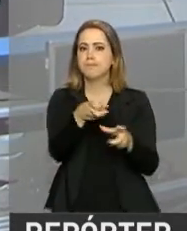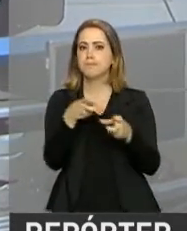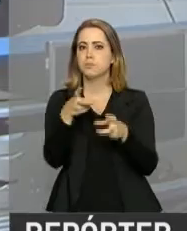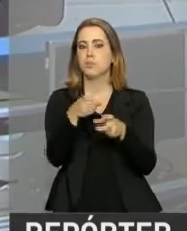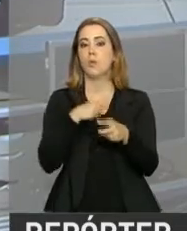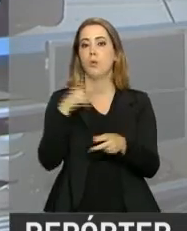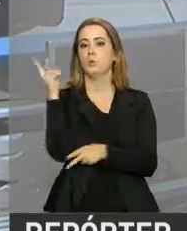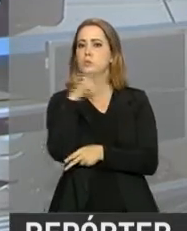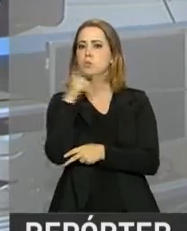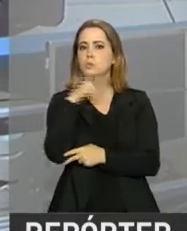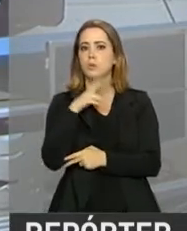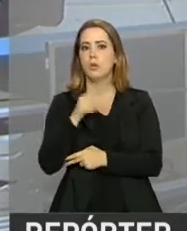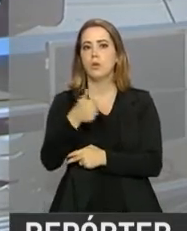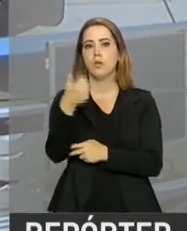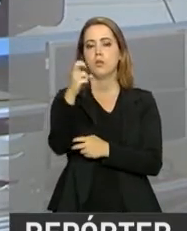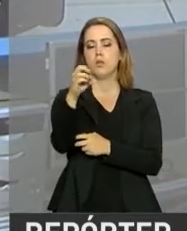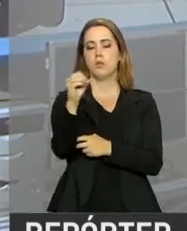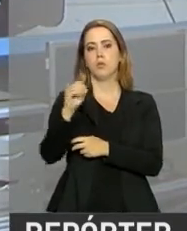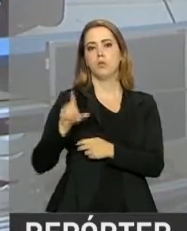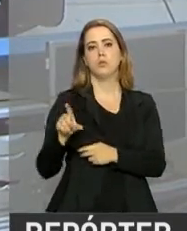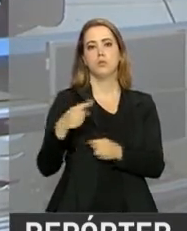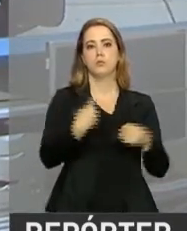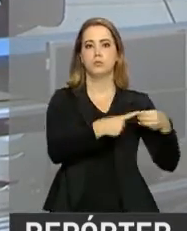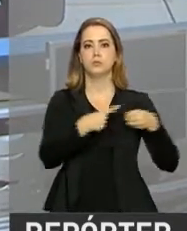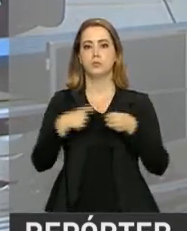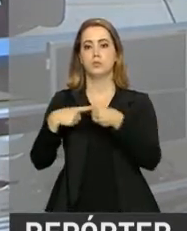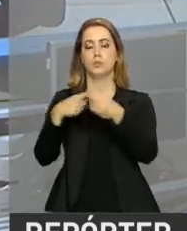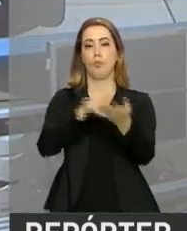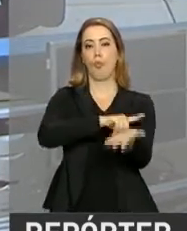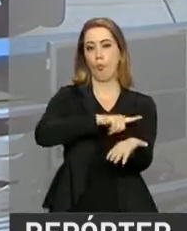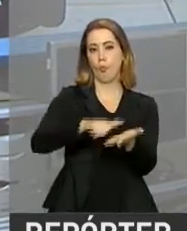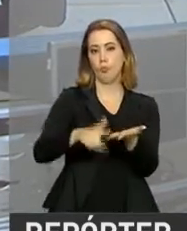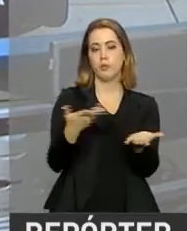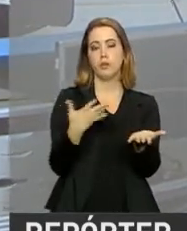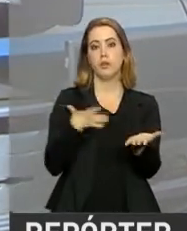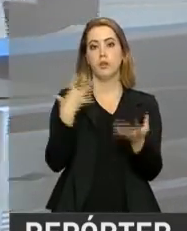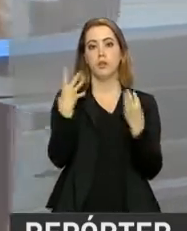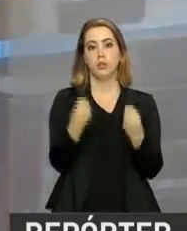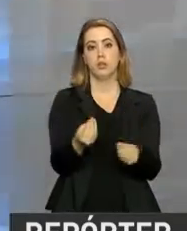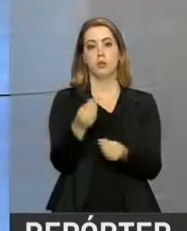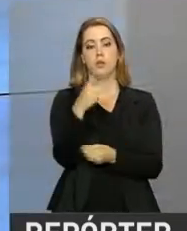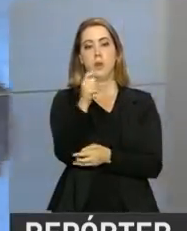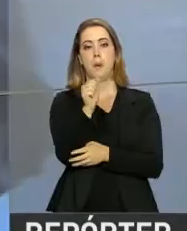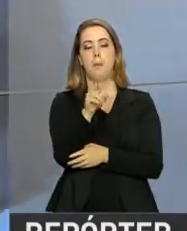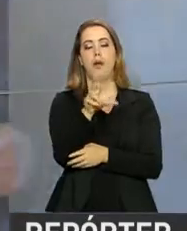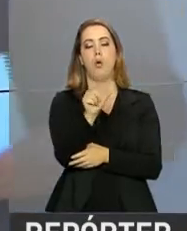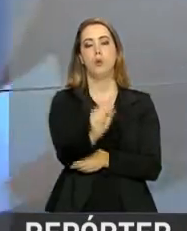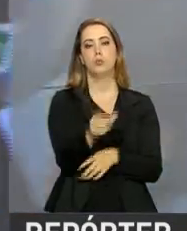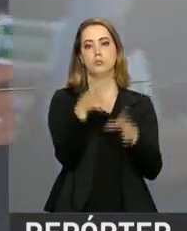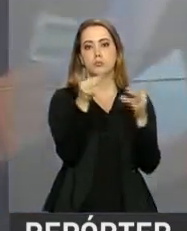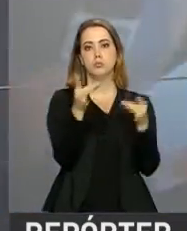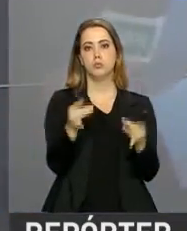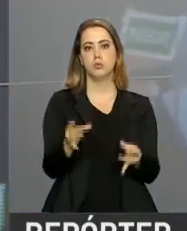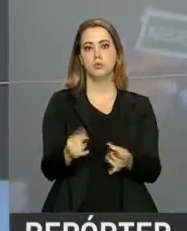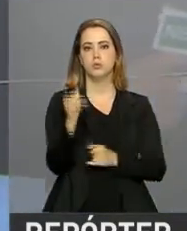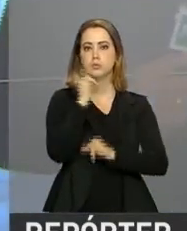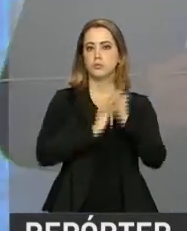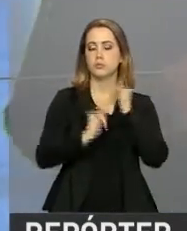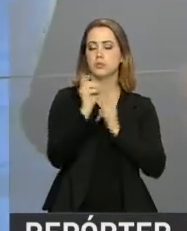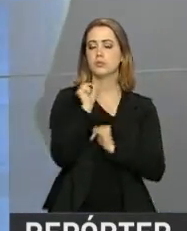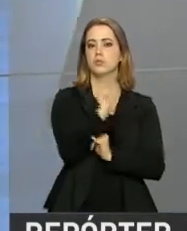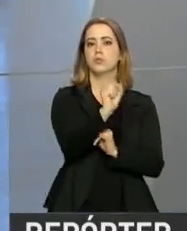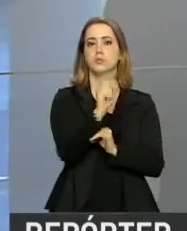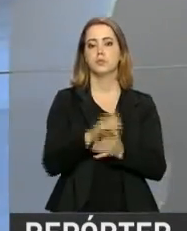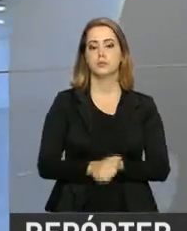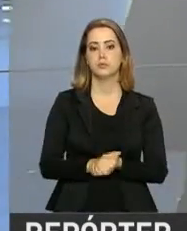emergência em mais de 1.500 municípios por causa da seca ao vivo repórter paulo la sálvia traz as informações para a gente sobre esse assunto